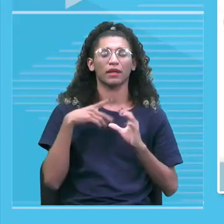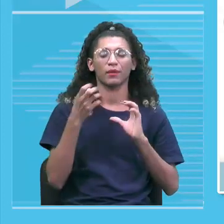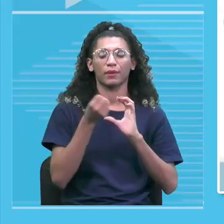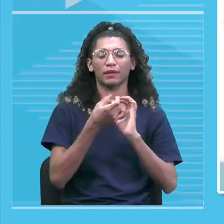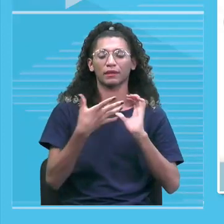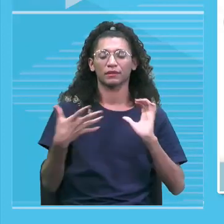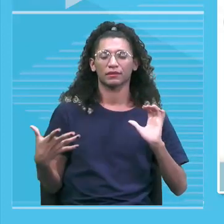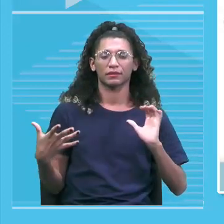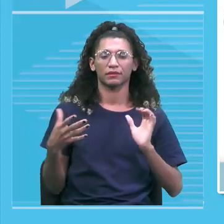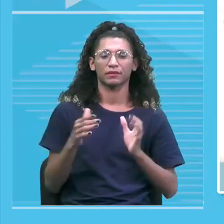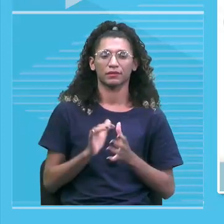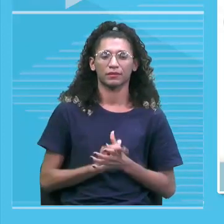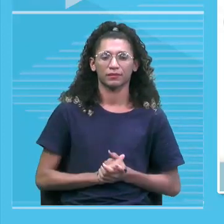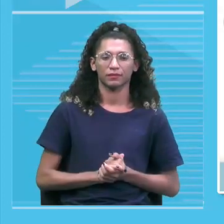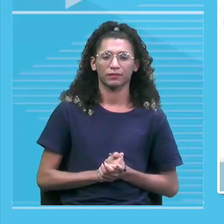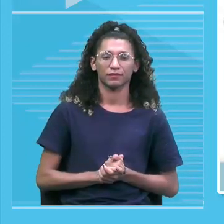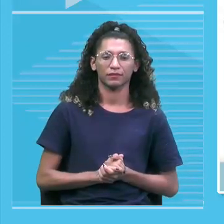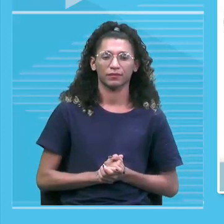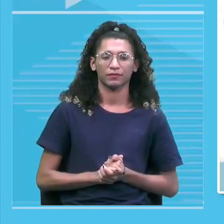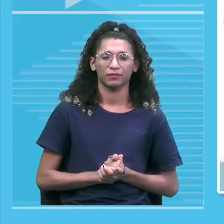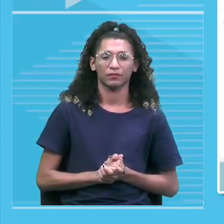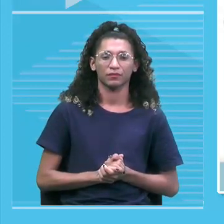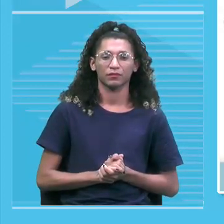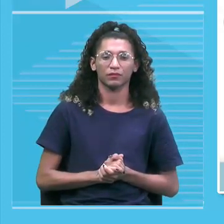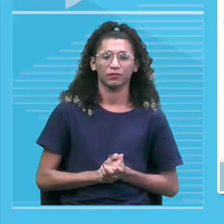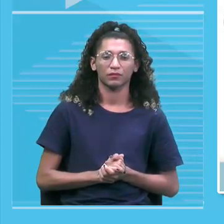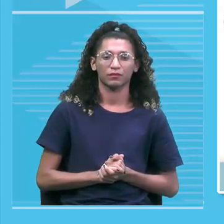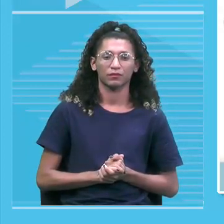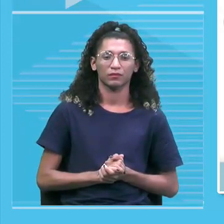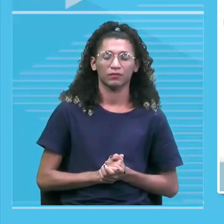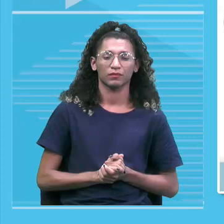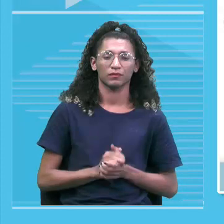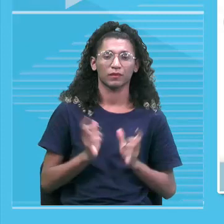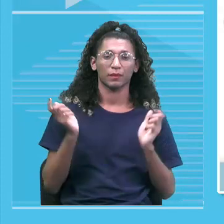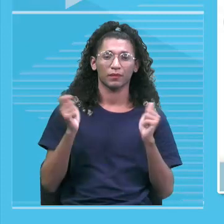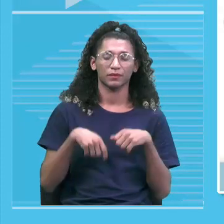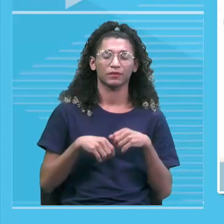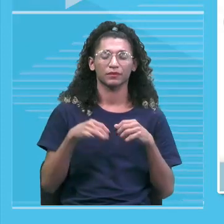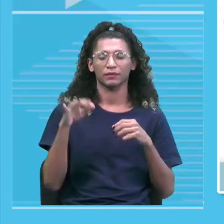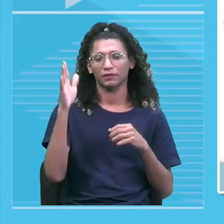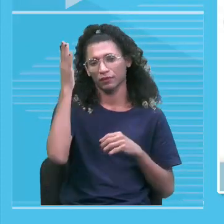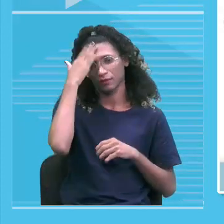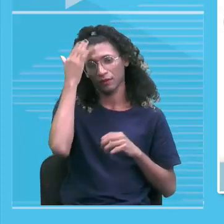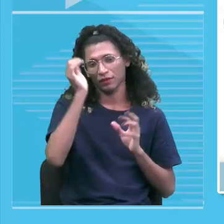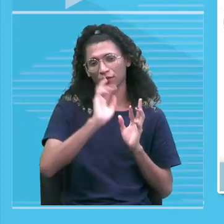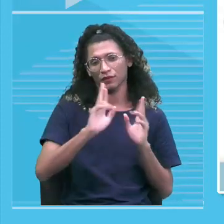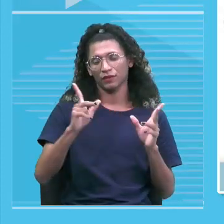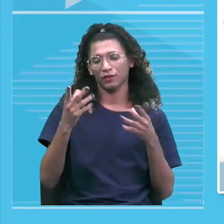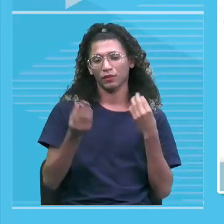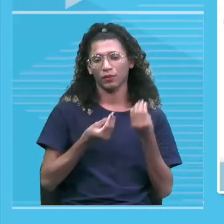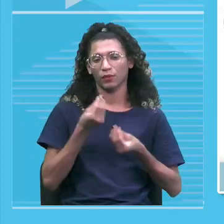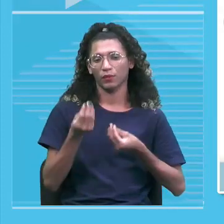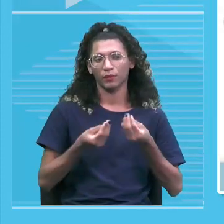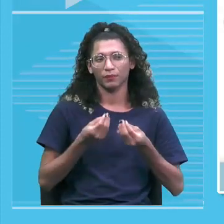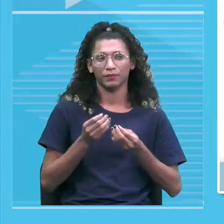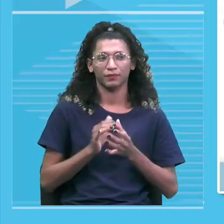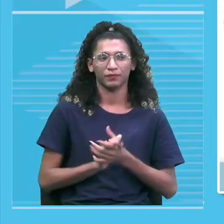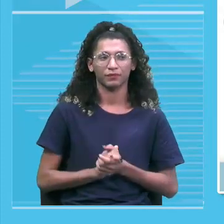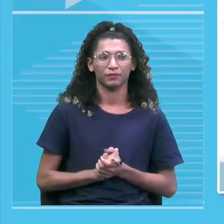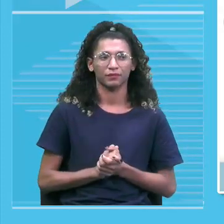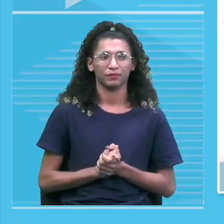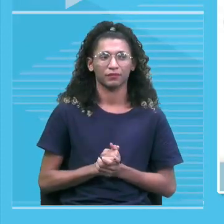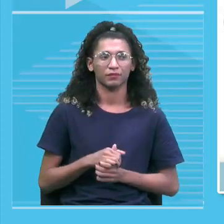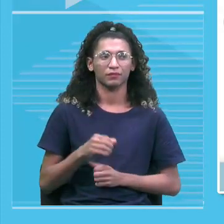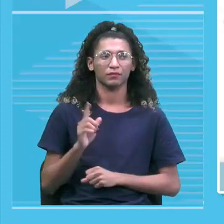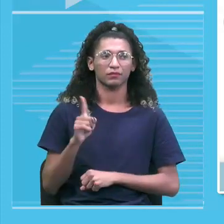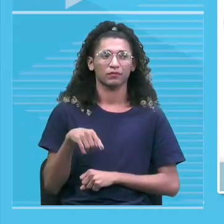uma característica que a diferencia de outros conceitos seria o transporte